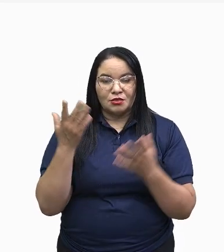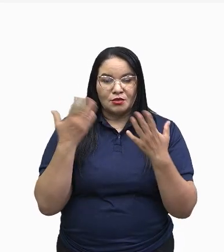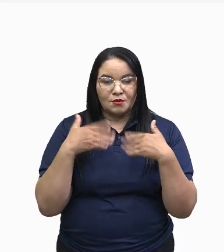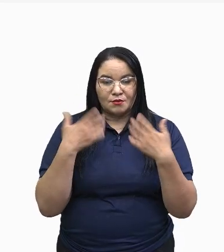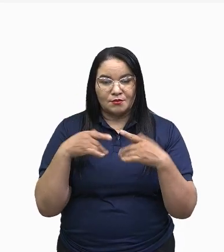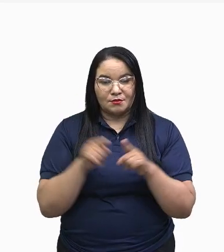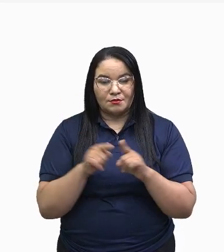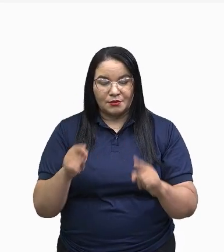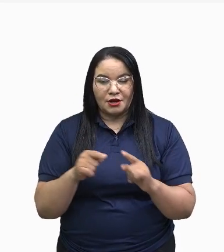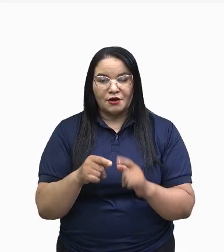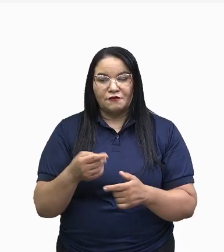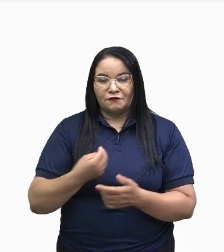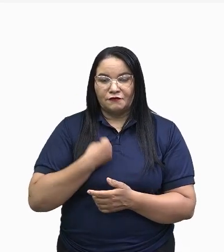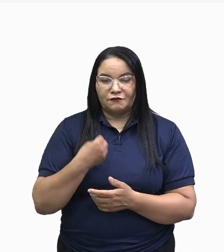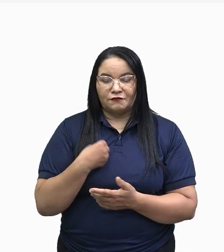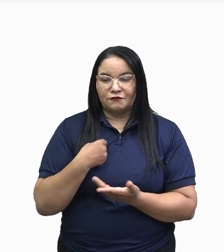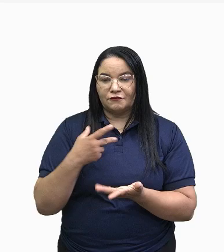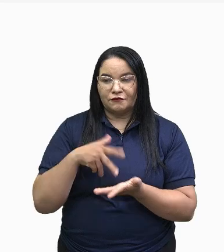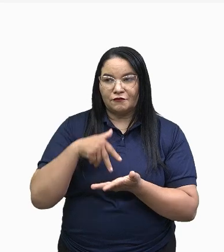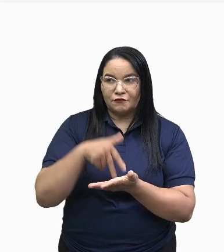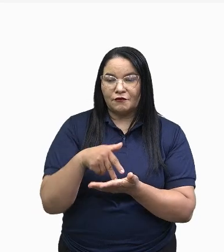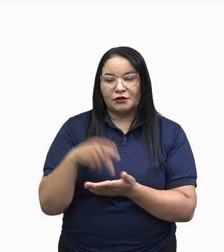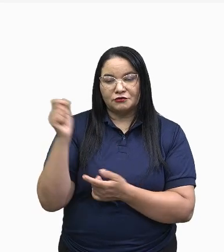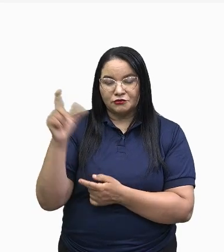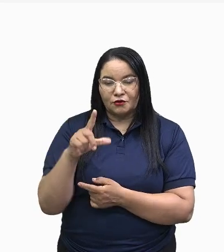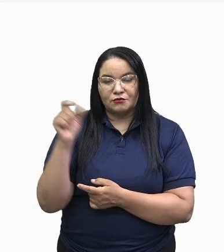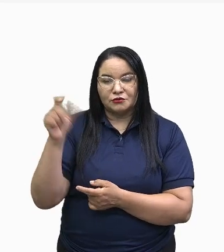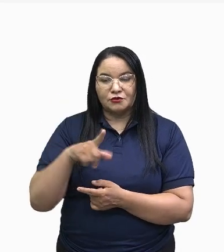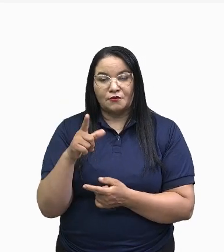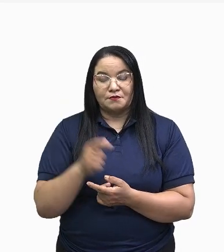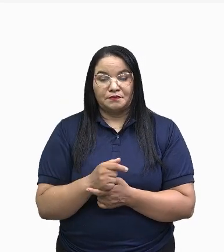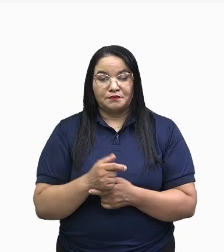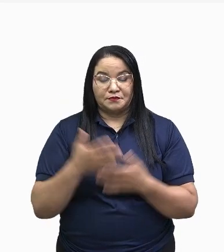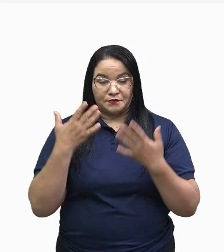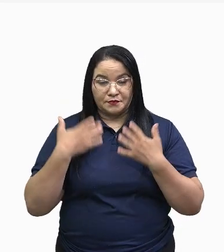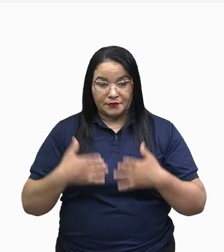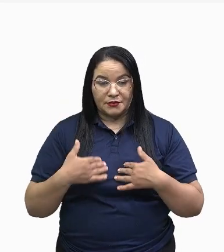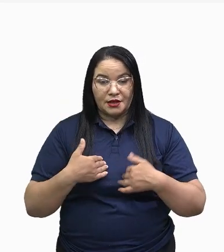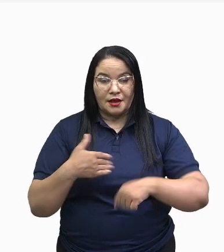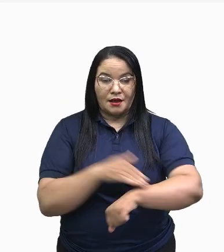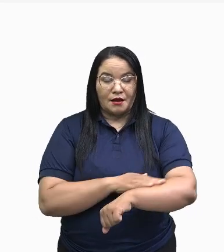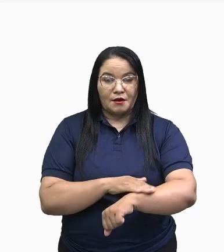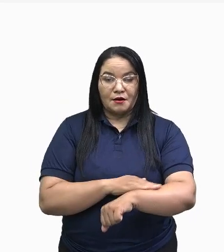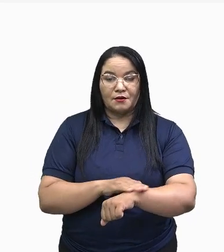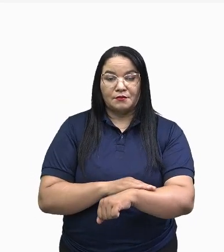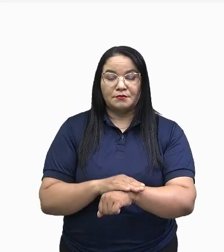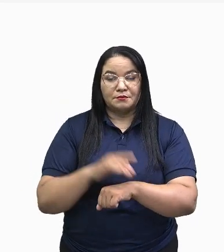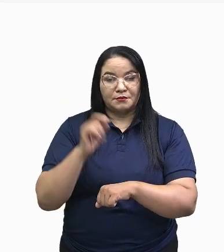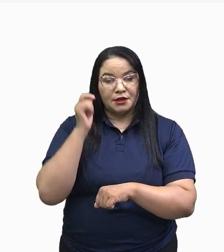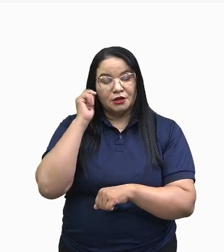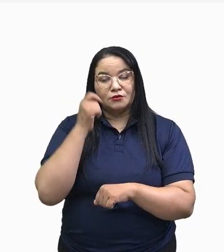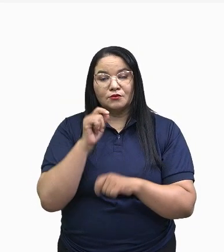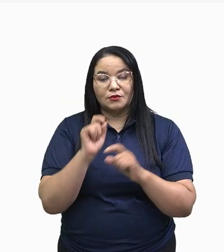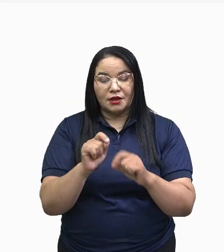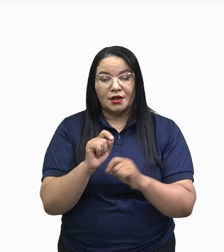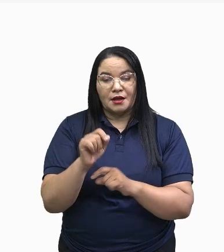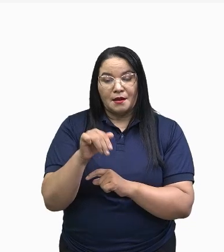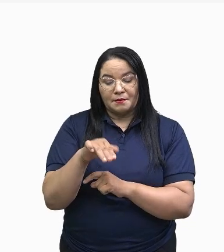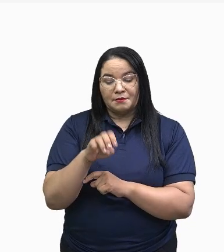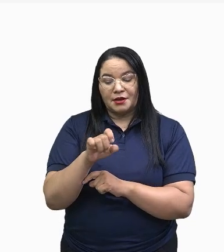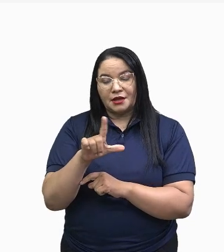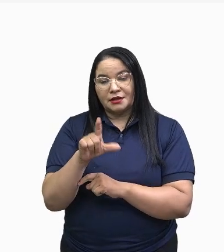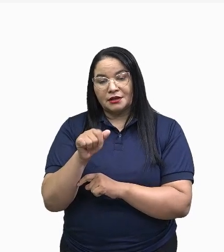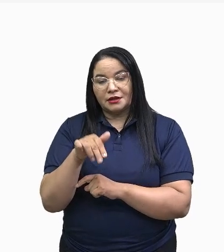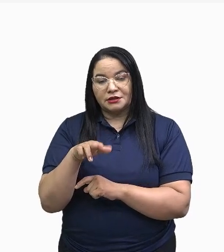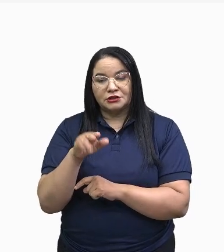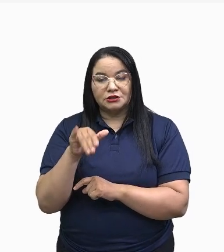maior exposição diária ao sol. A melanina, pigmento natural da pele, funciona como proteção